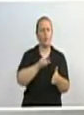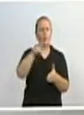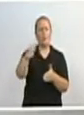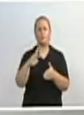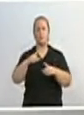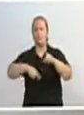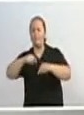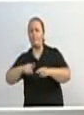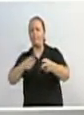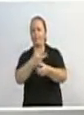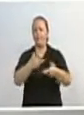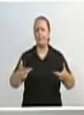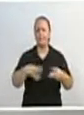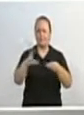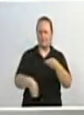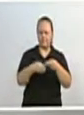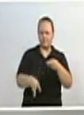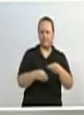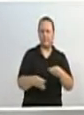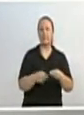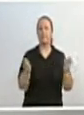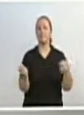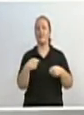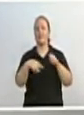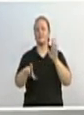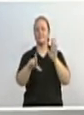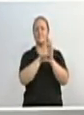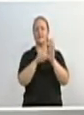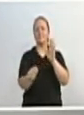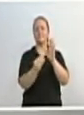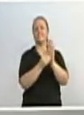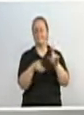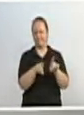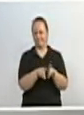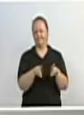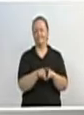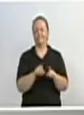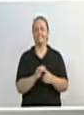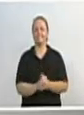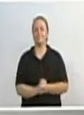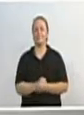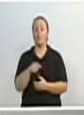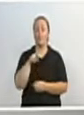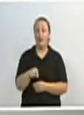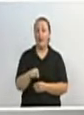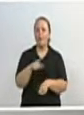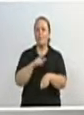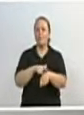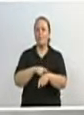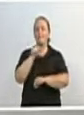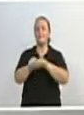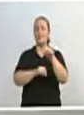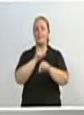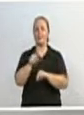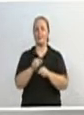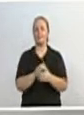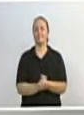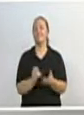ser incorporadas muitas vezes às legislações anteriores e que ali nesse fórum permanente será a voz, vereador Mário,